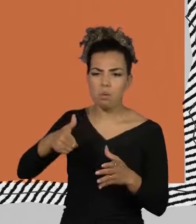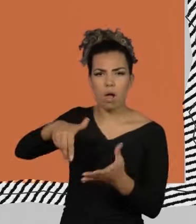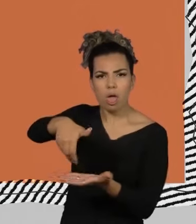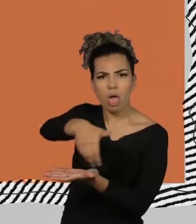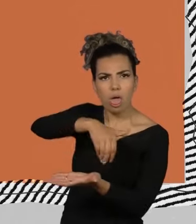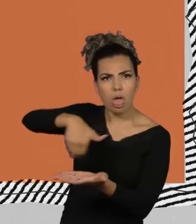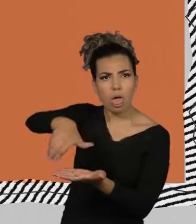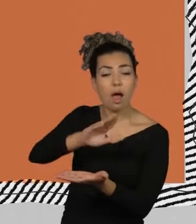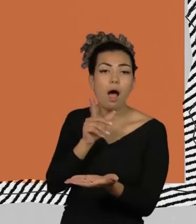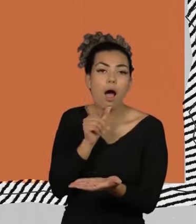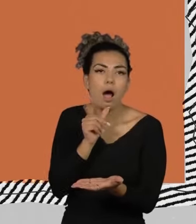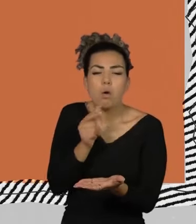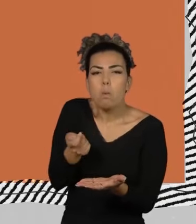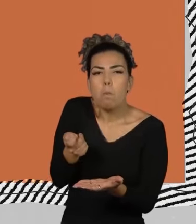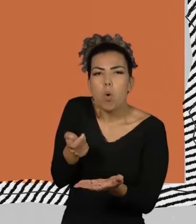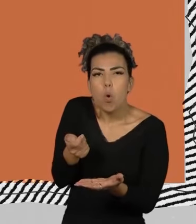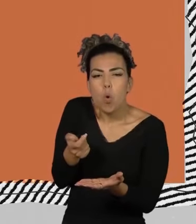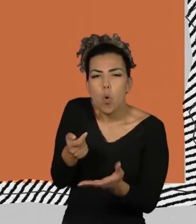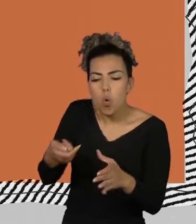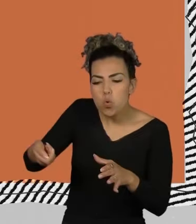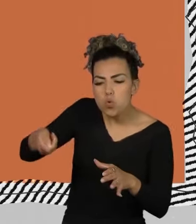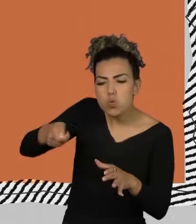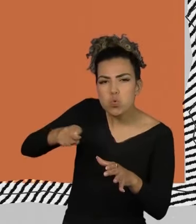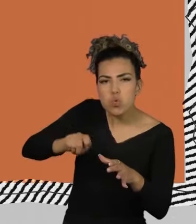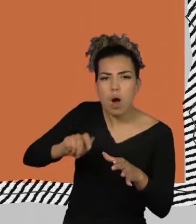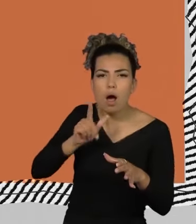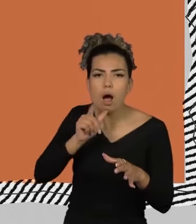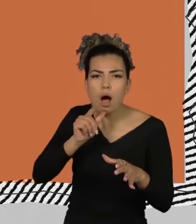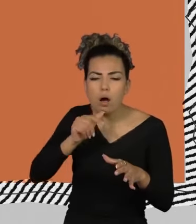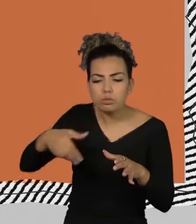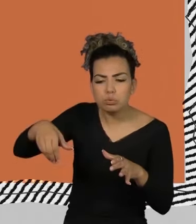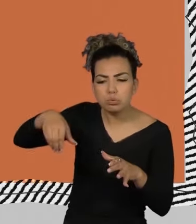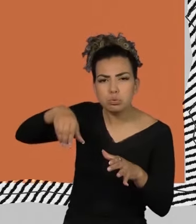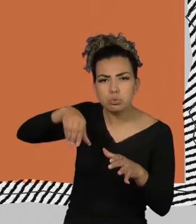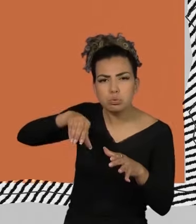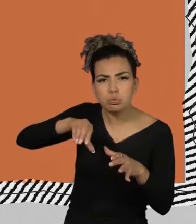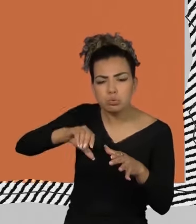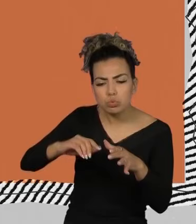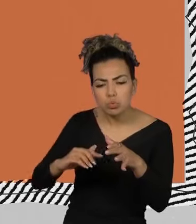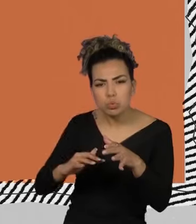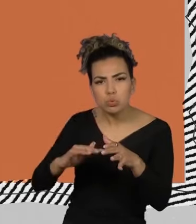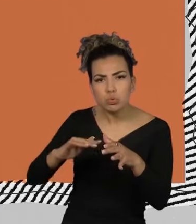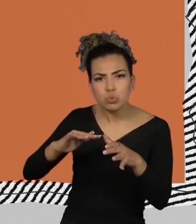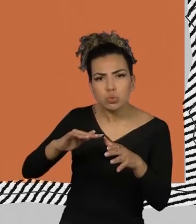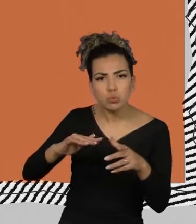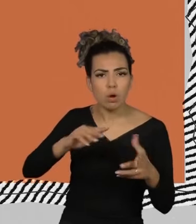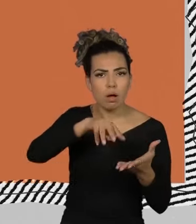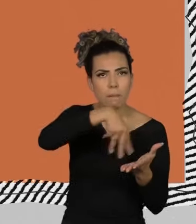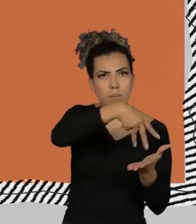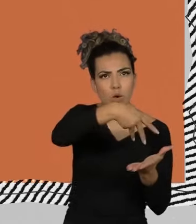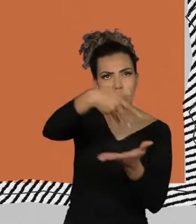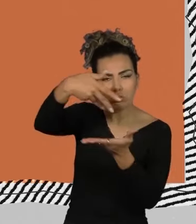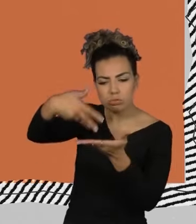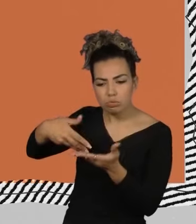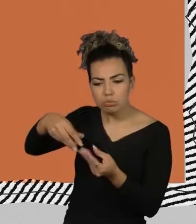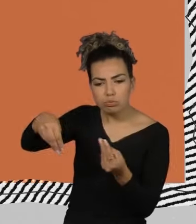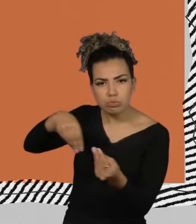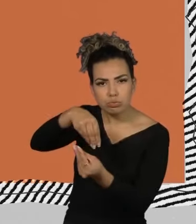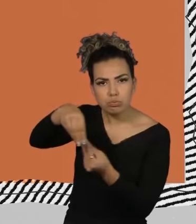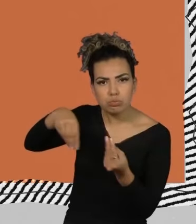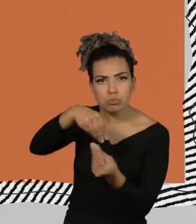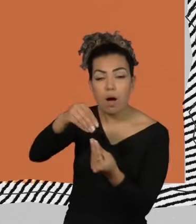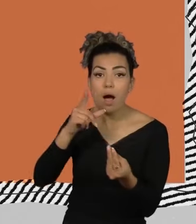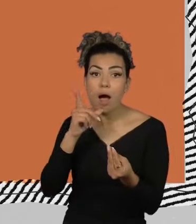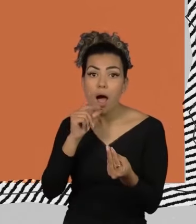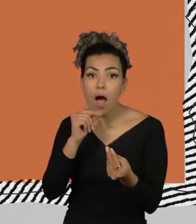pouquinho de água isso aí de água água o já absorbe tudo água água desaparece